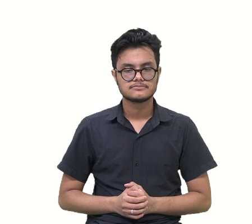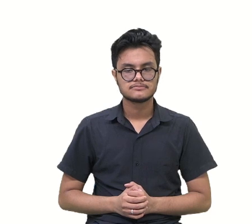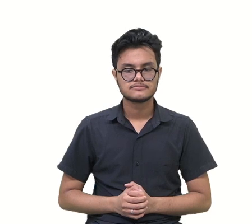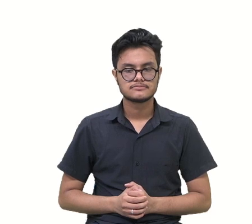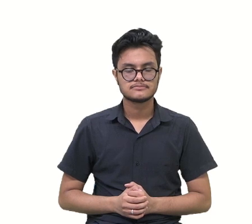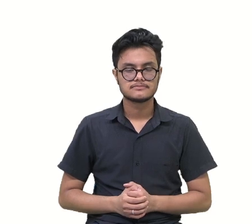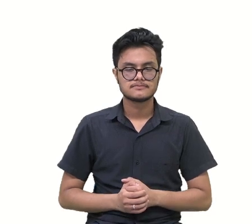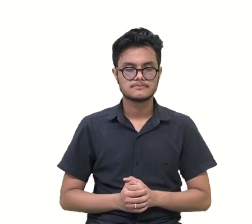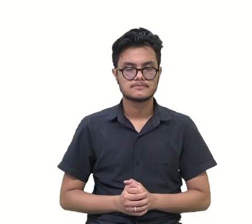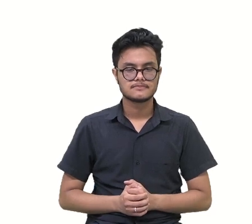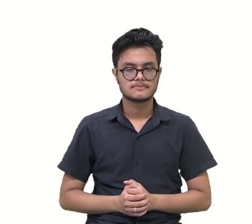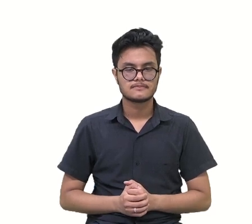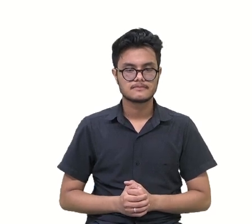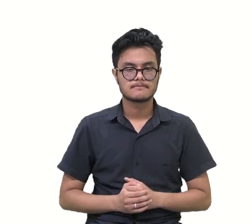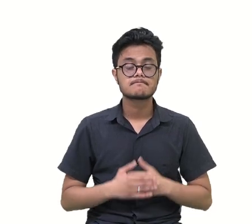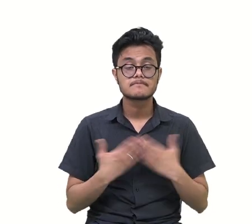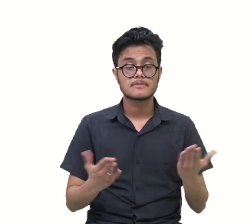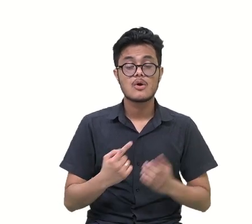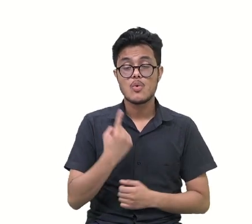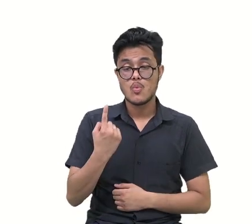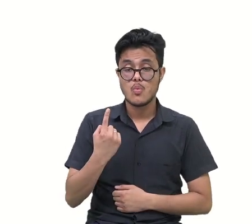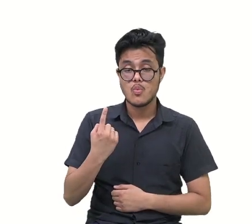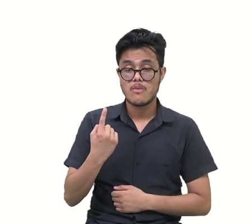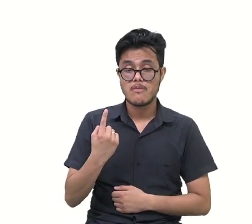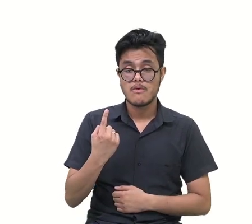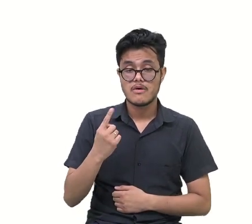Isso aqui vai restar